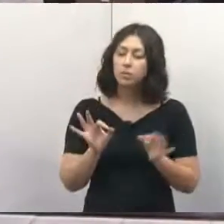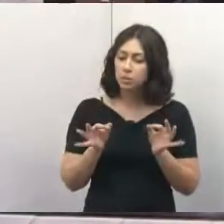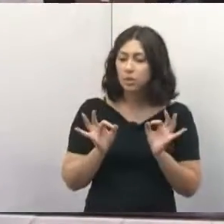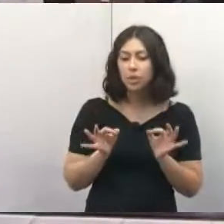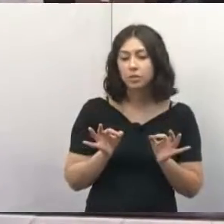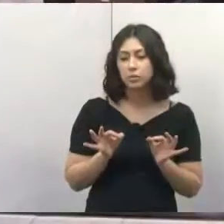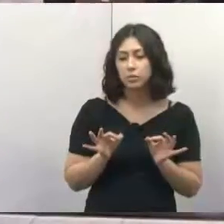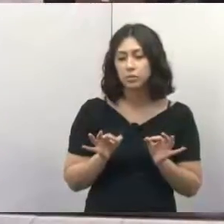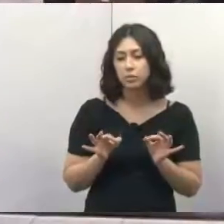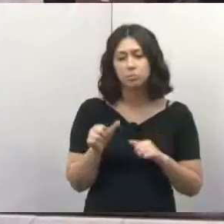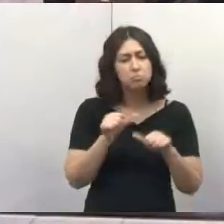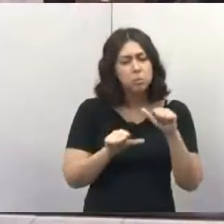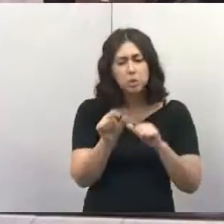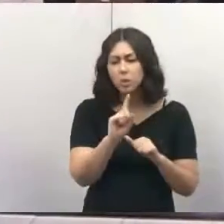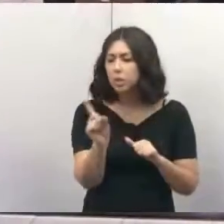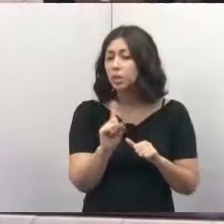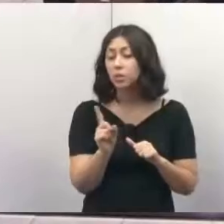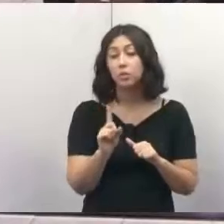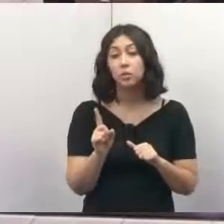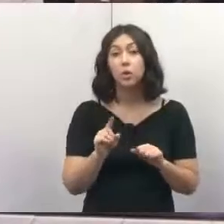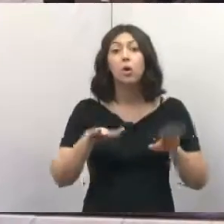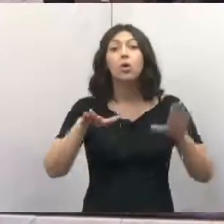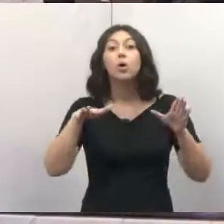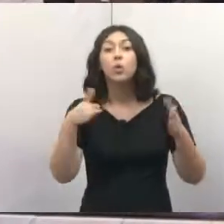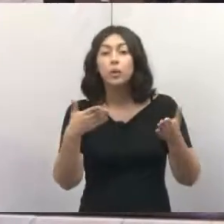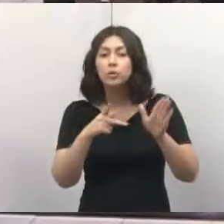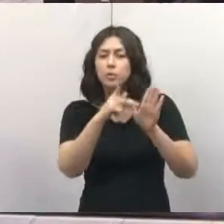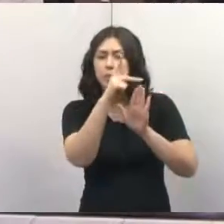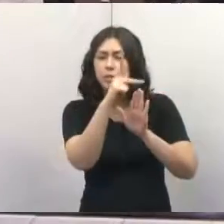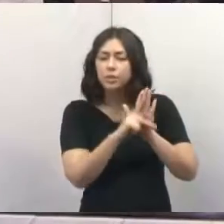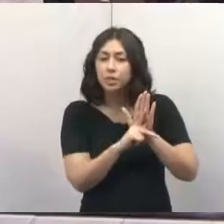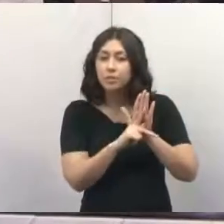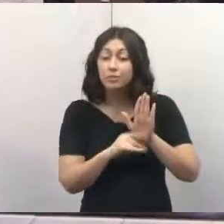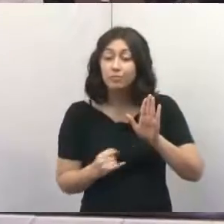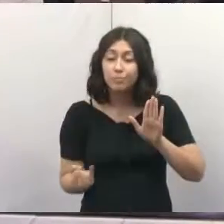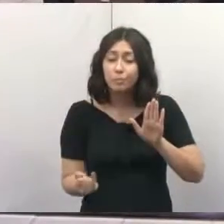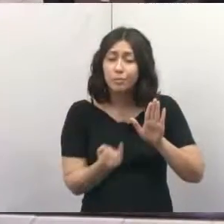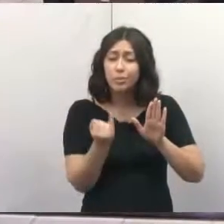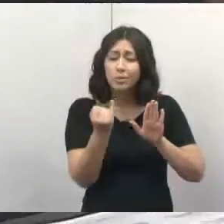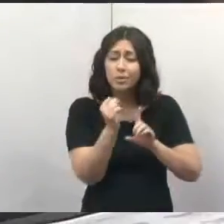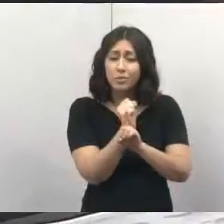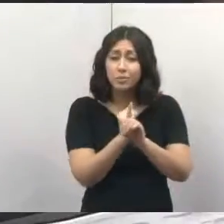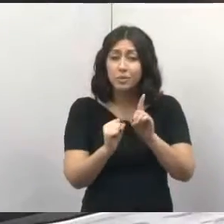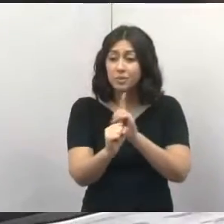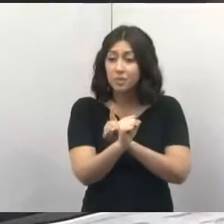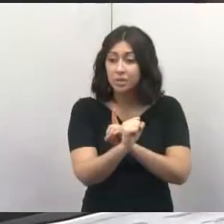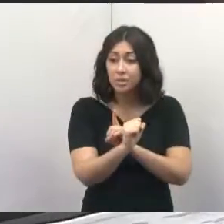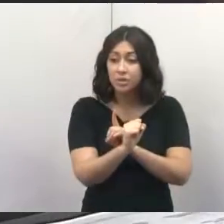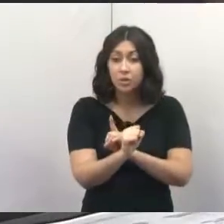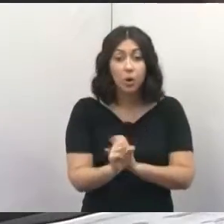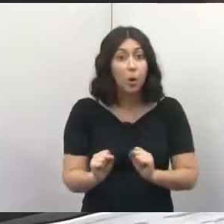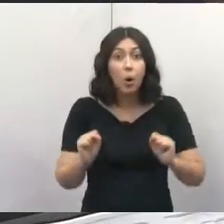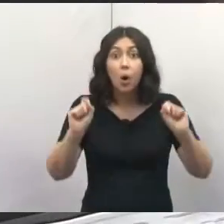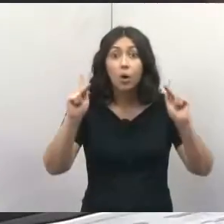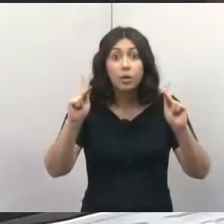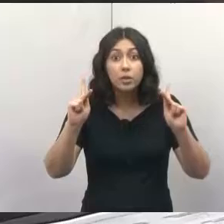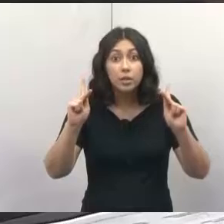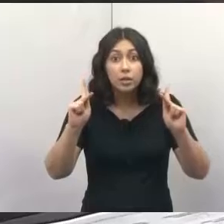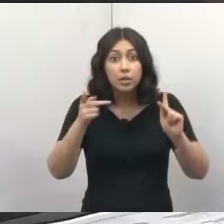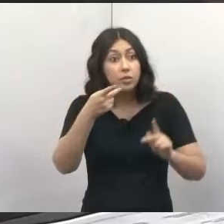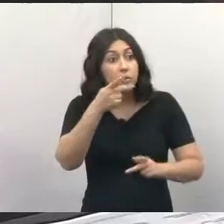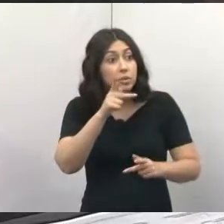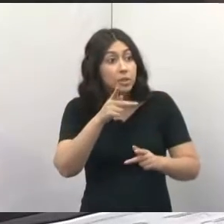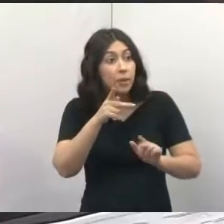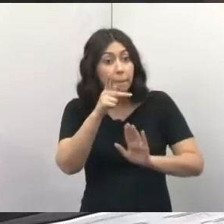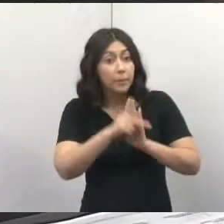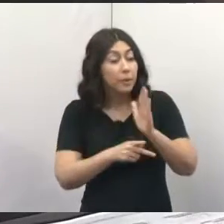exatamente, não mudou, é simples. Gente, quando um projeto é de interesse público, pois tá bem, o seu projeto passou,